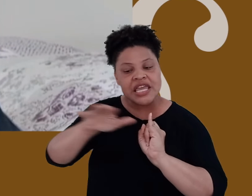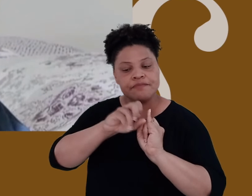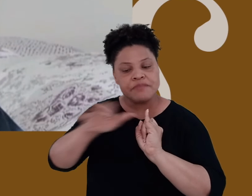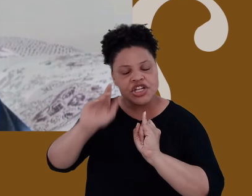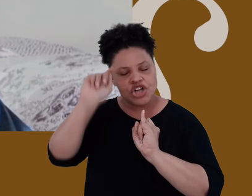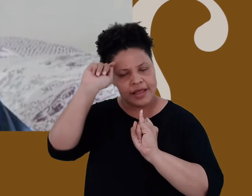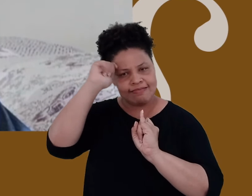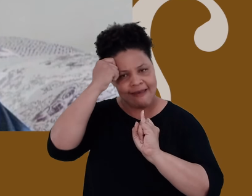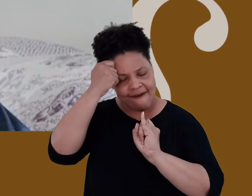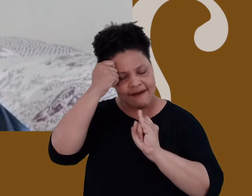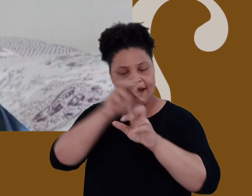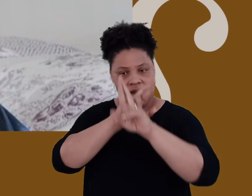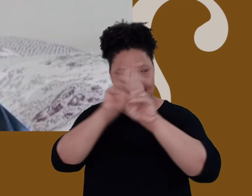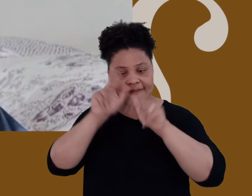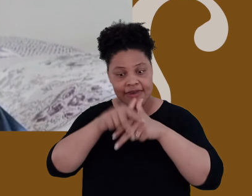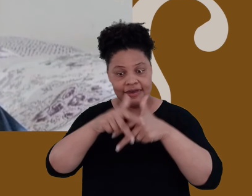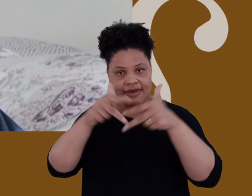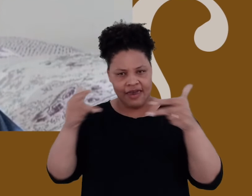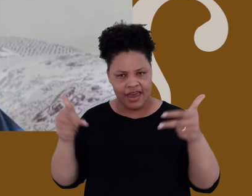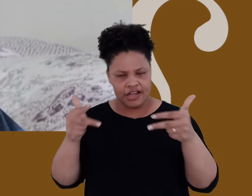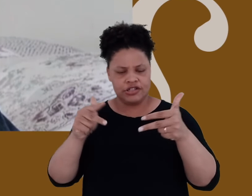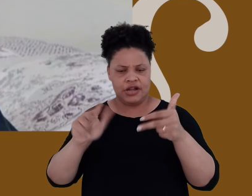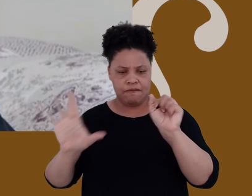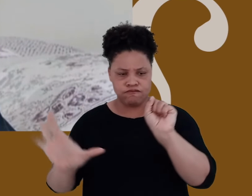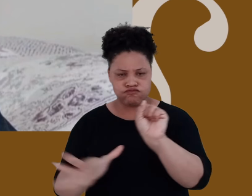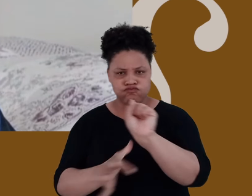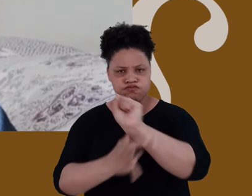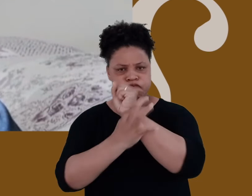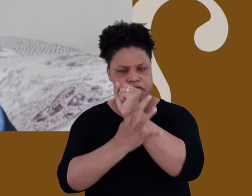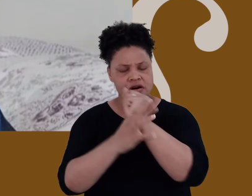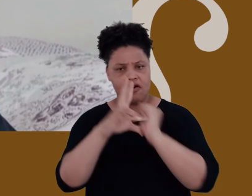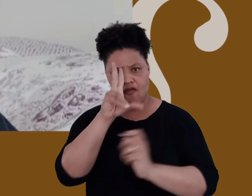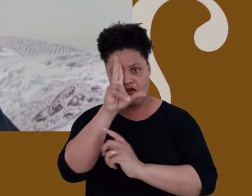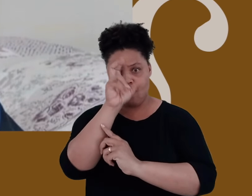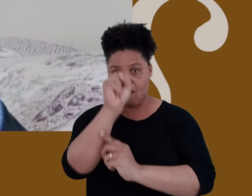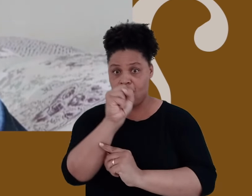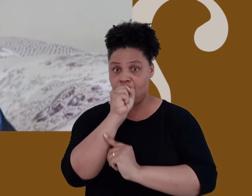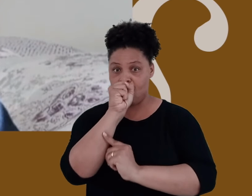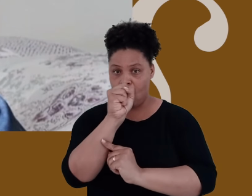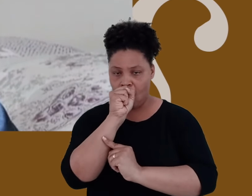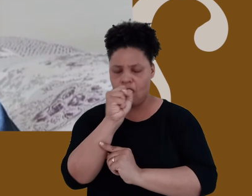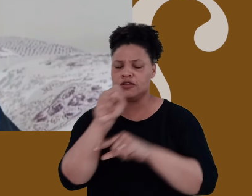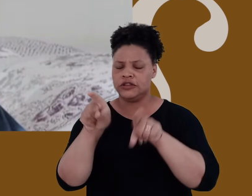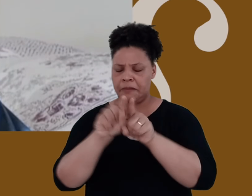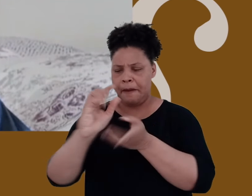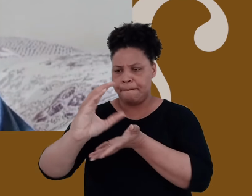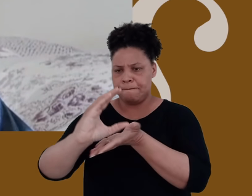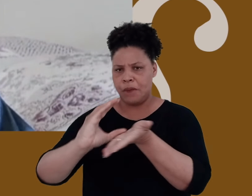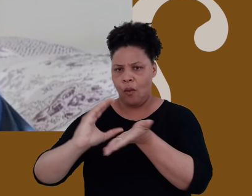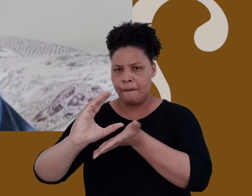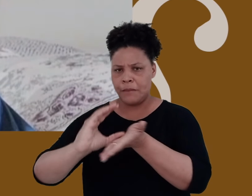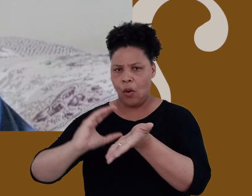étnicas. Isso tem fortalecido bastante, é um investimento muito forte, bilionário,